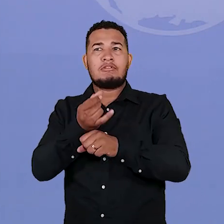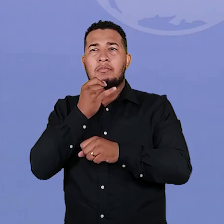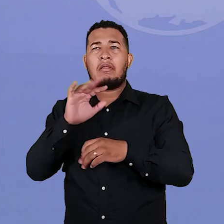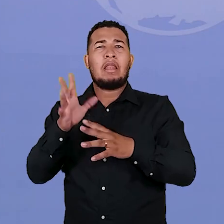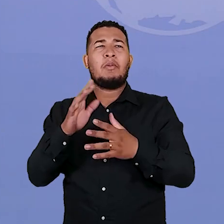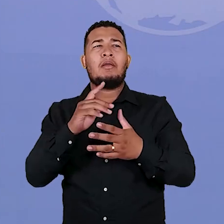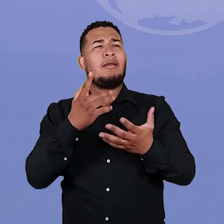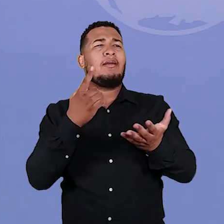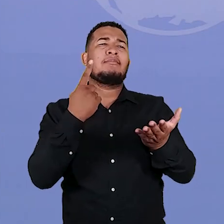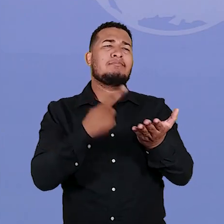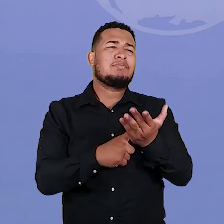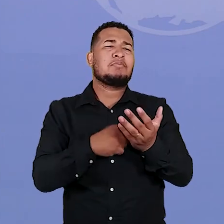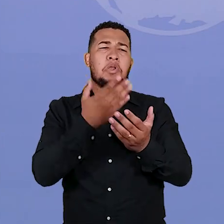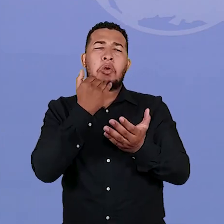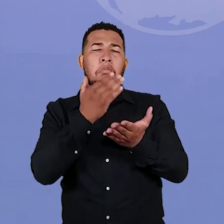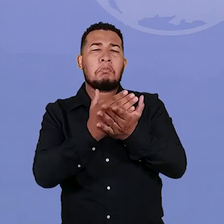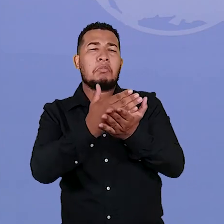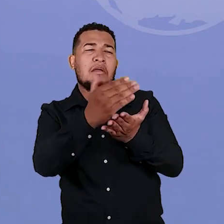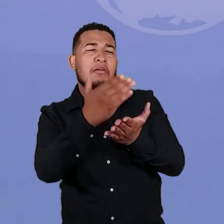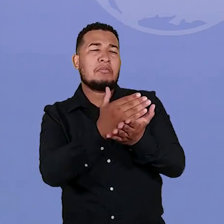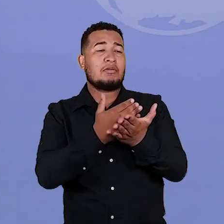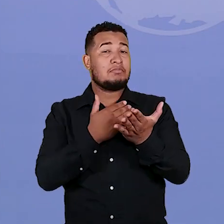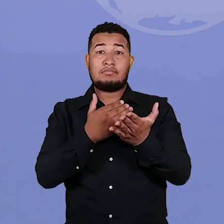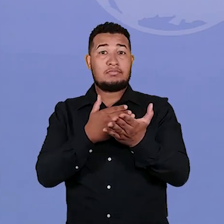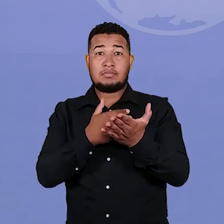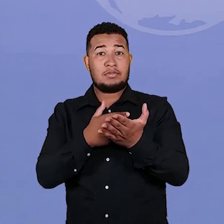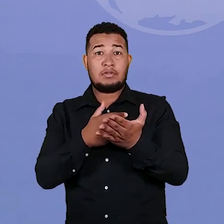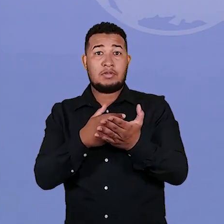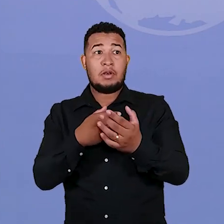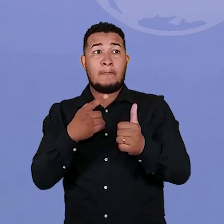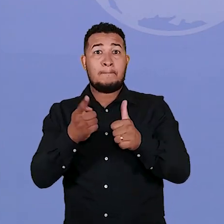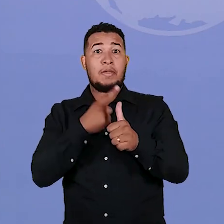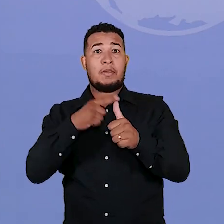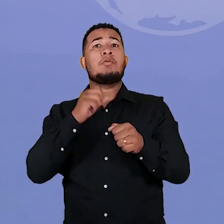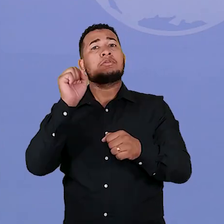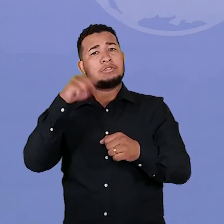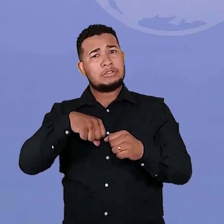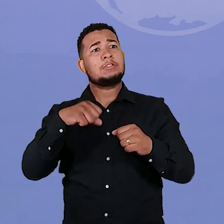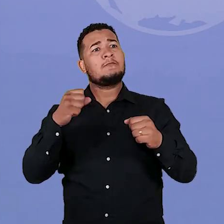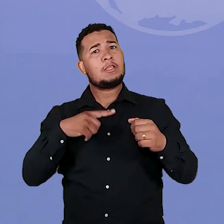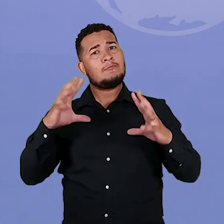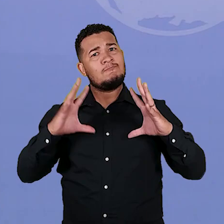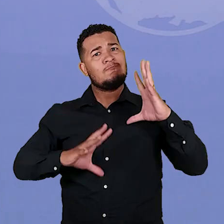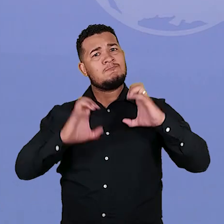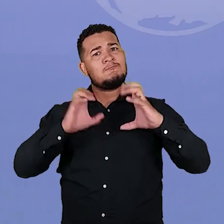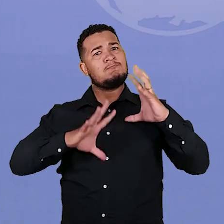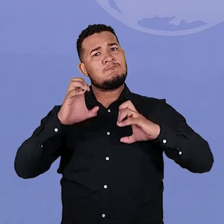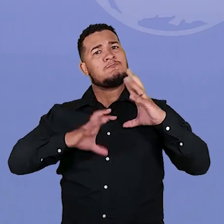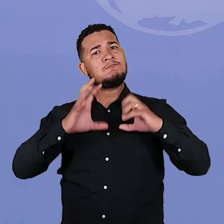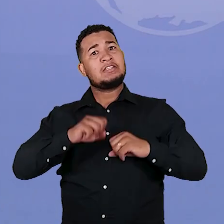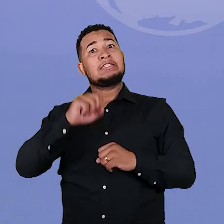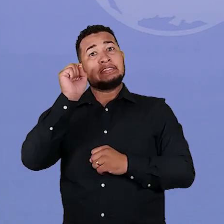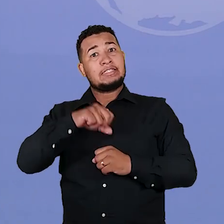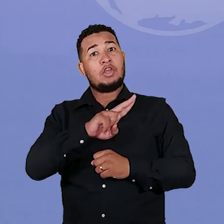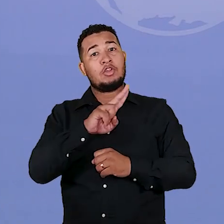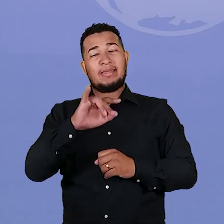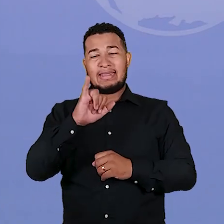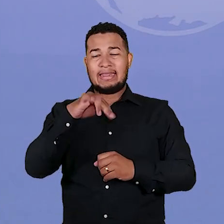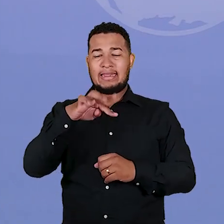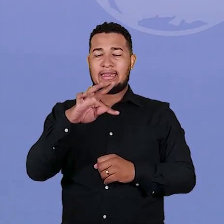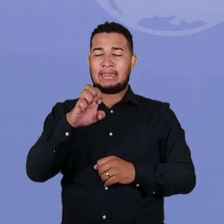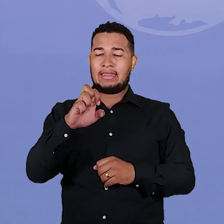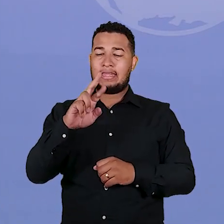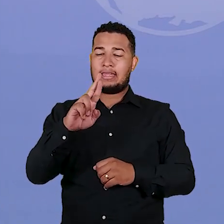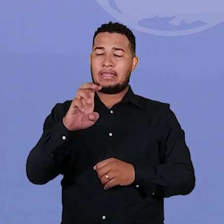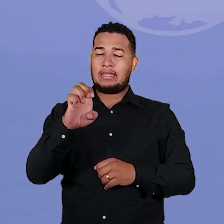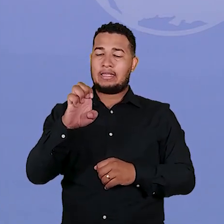saída, vamos lá, paz e amor, não vai acontecer nada aqui. Em primeiro momento, eles vão entrar, sim, em competição